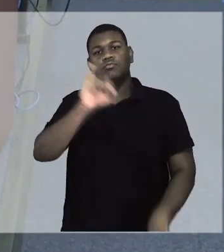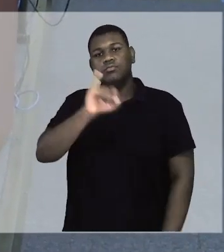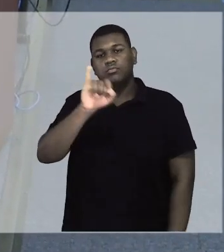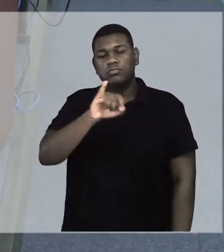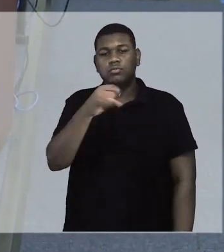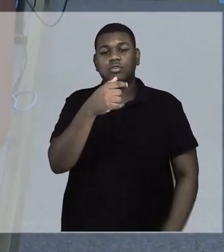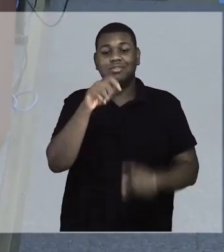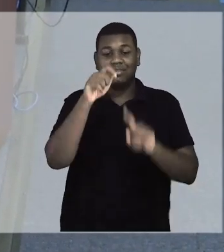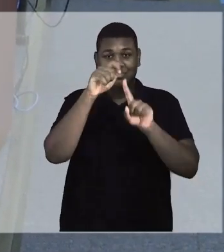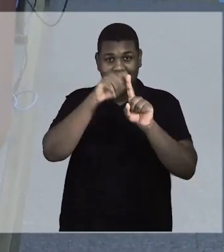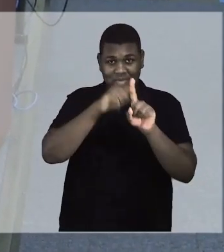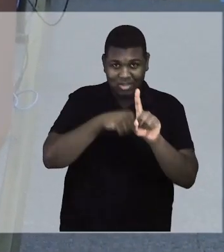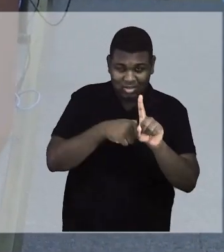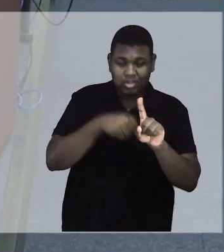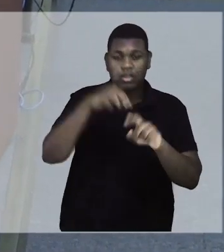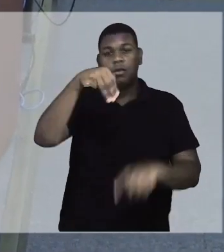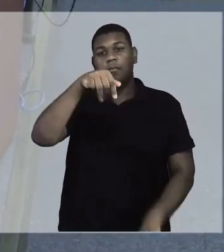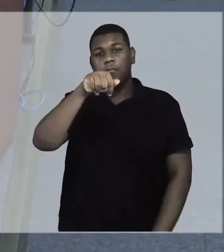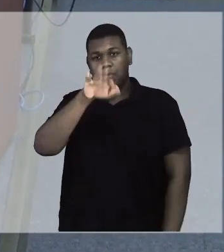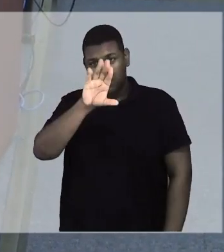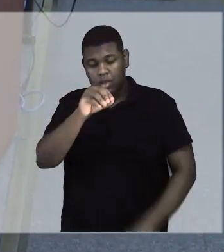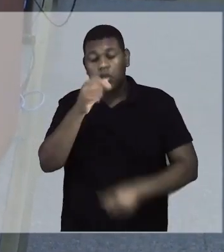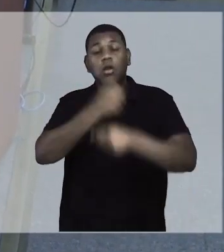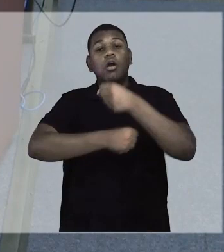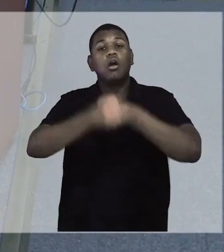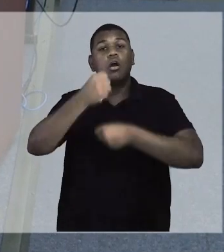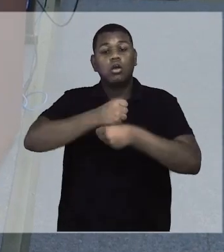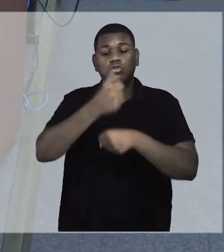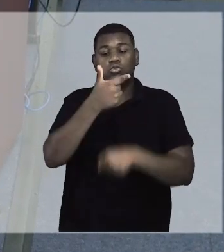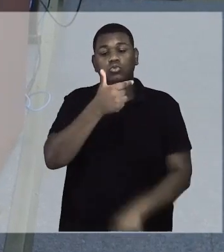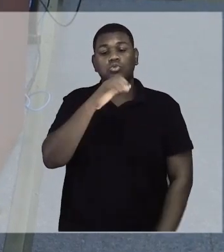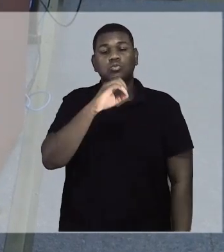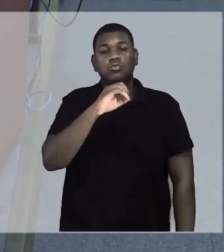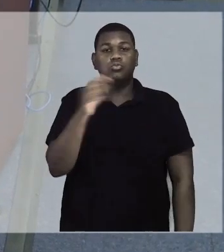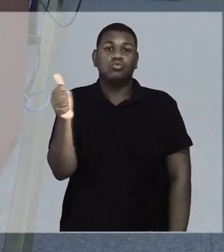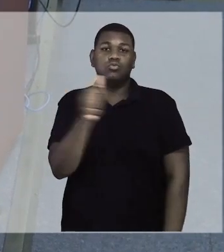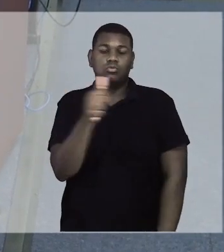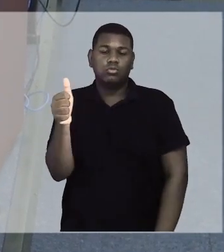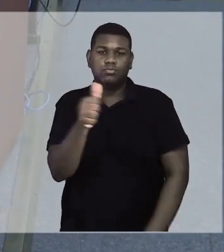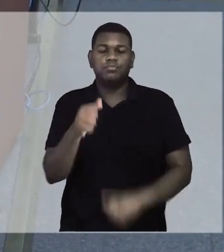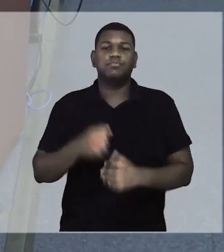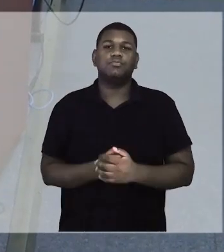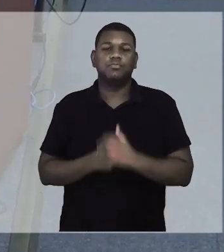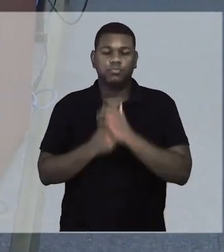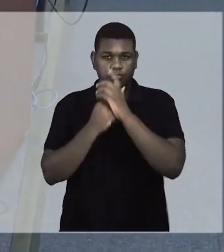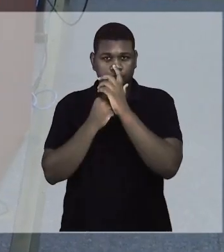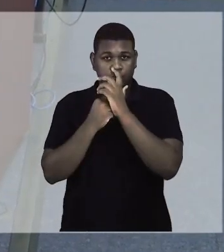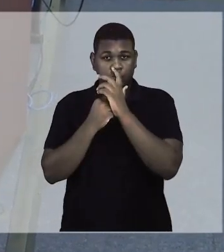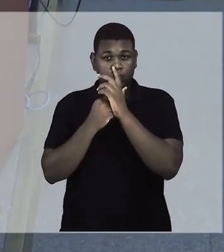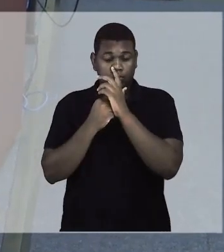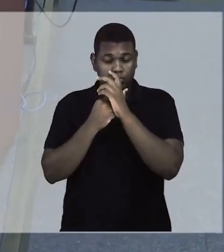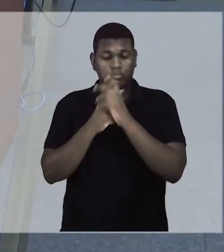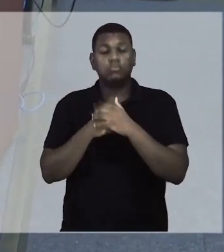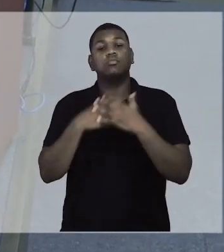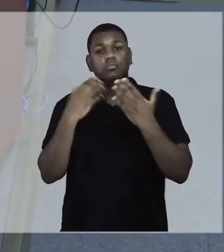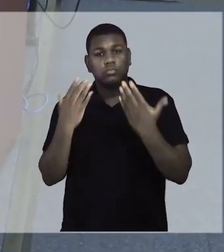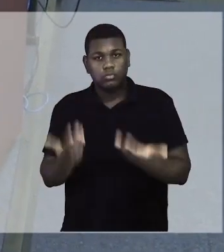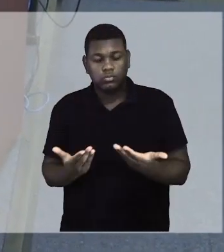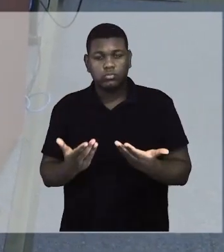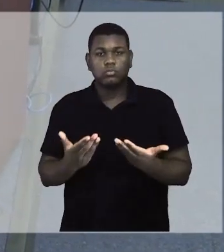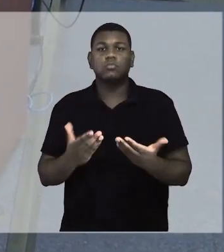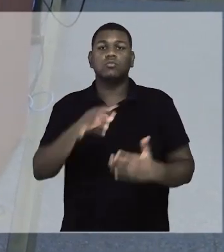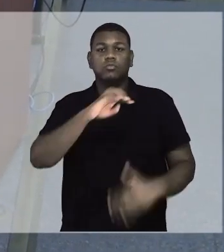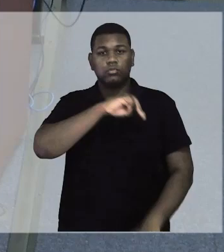deu a constituição do crédito tributário em 10 de maio de 2011.